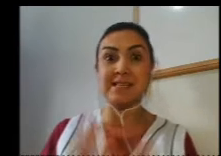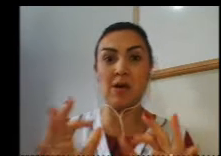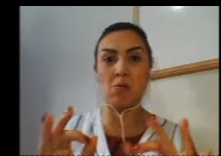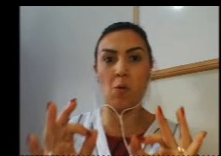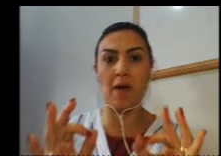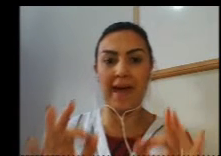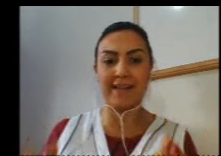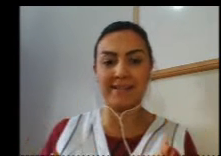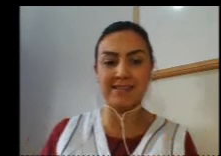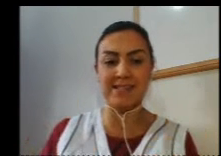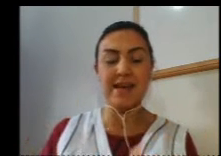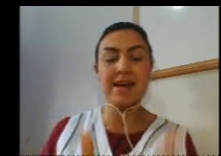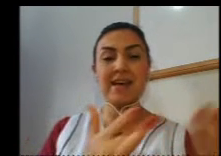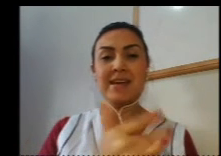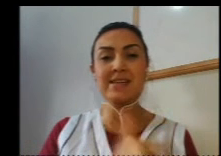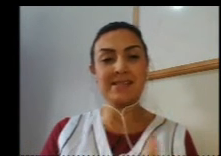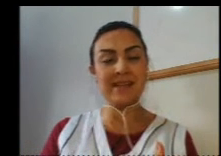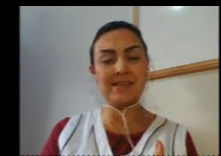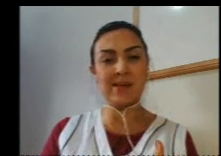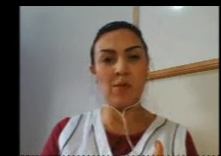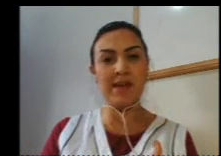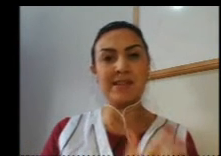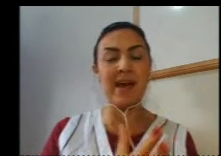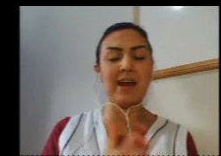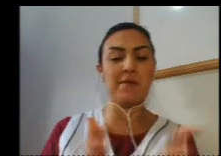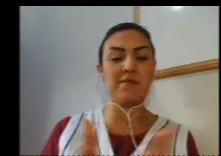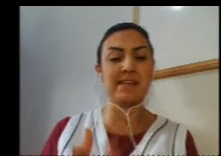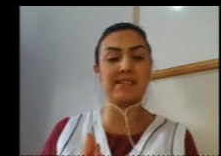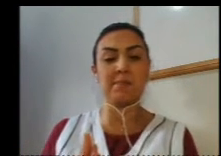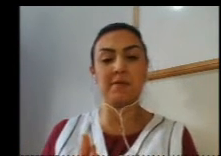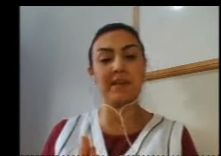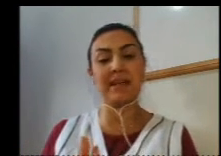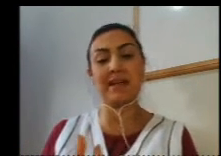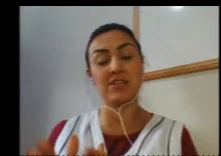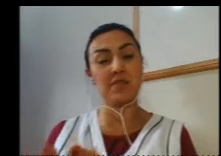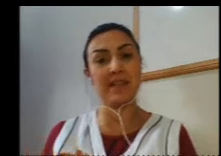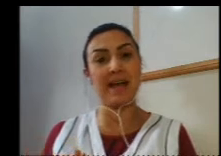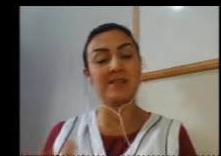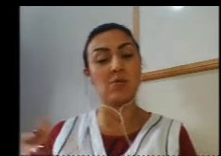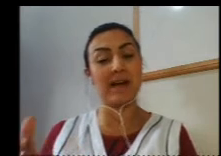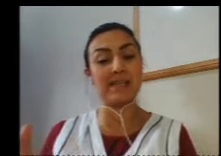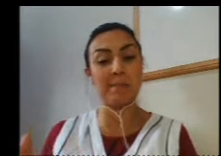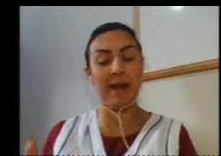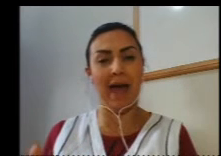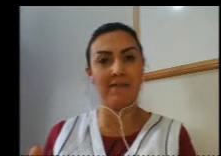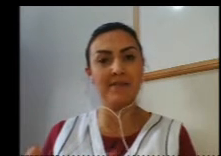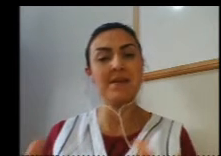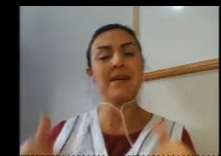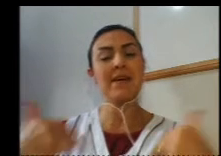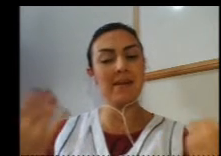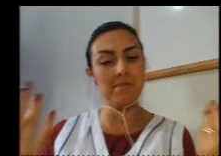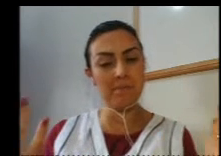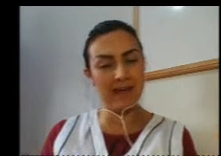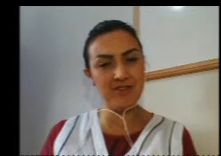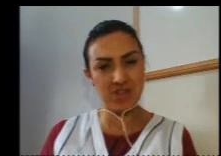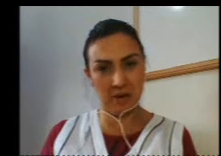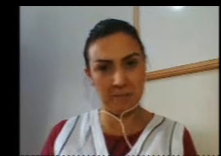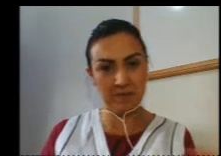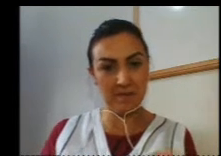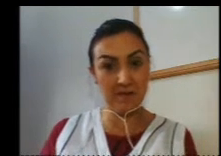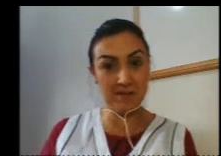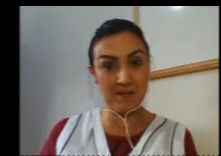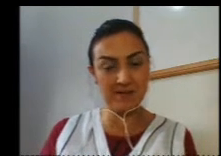respostas estão corretas. E na sequência, era para vocês imprimirem as atividades do Casa Palavra e